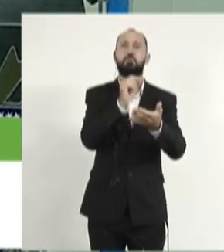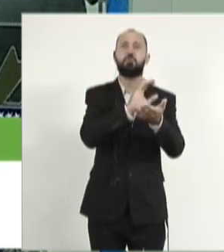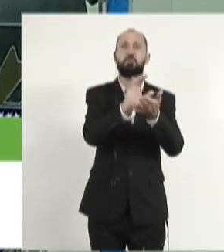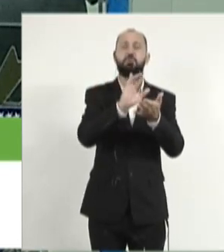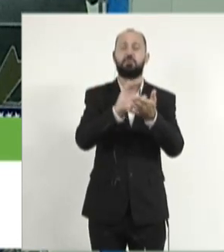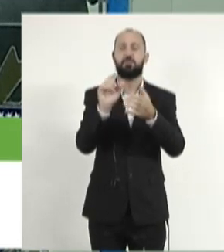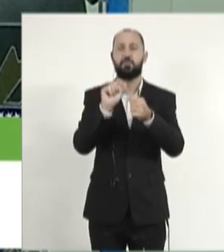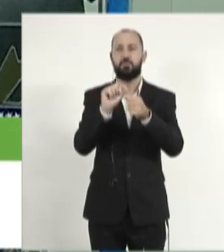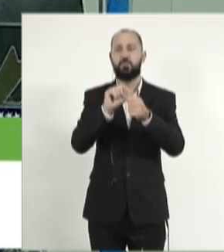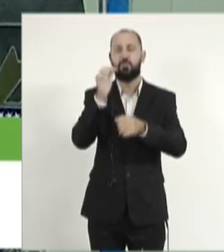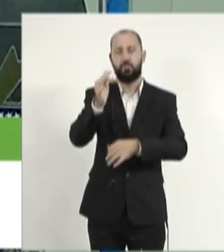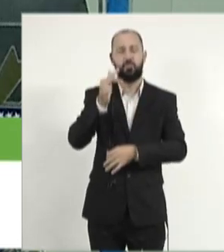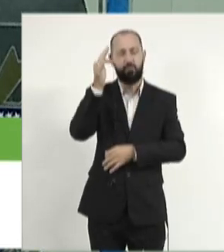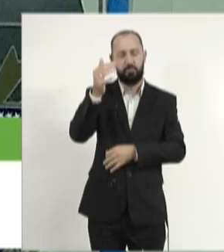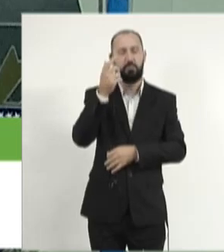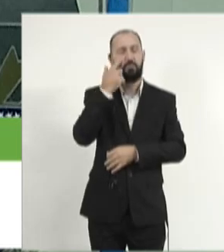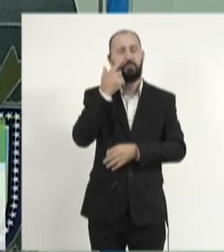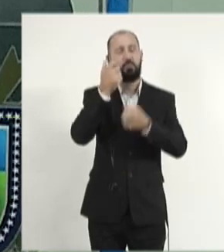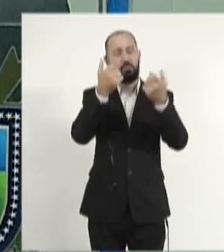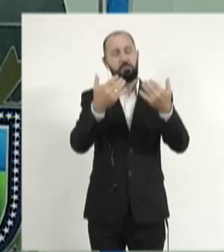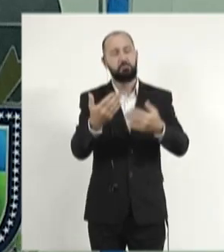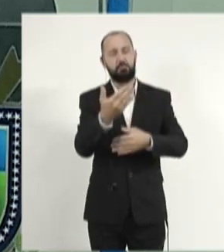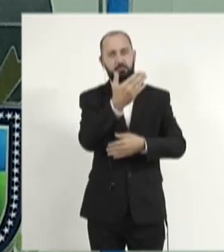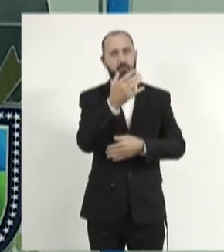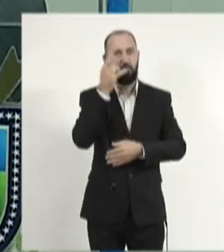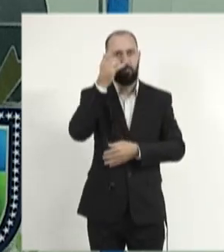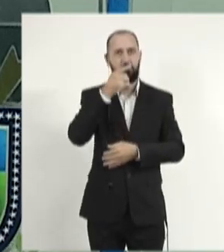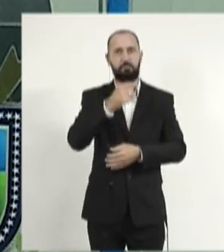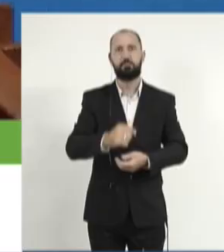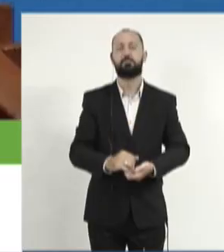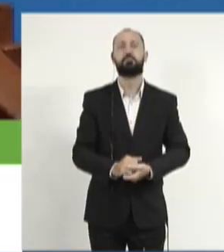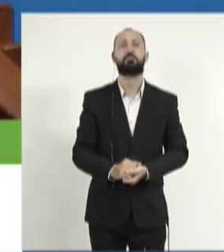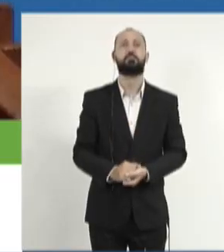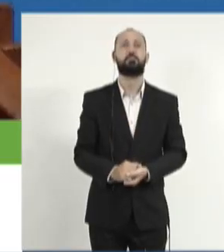emendas pudesse ser feito no futuro. Vamos ouvir então a fala do deputado João Henrique.